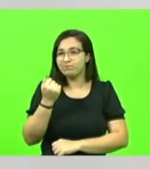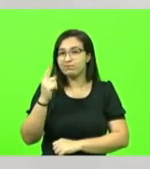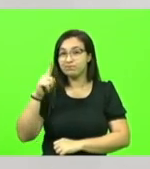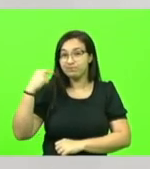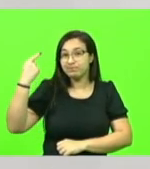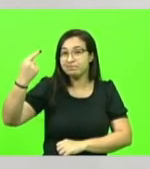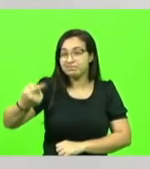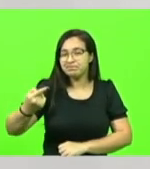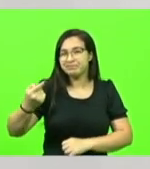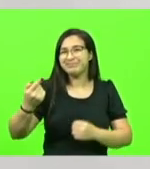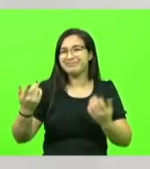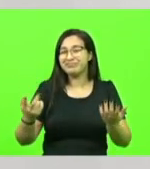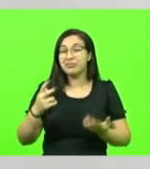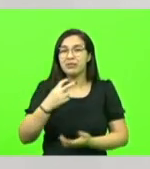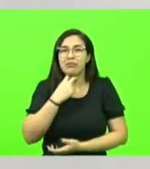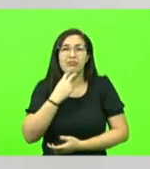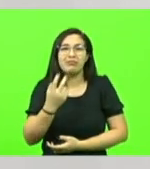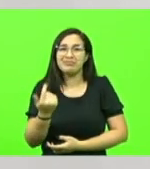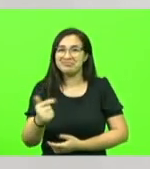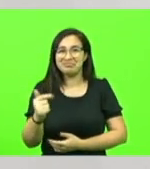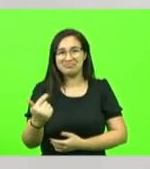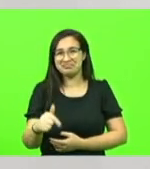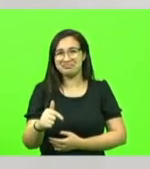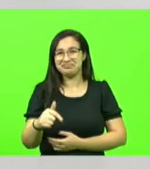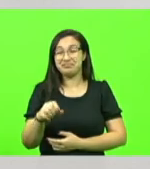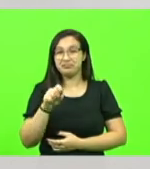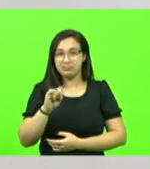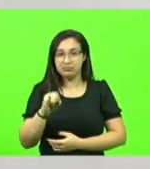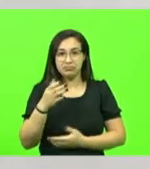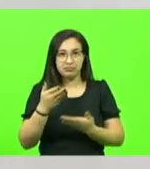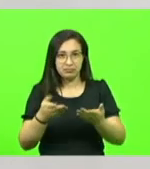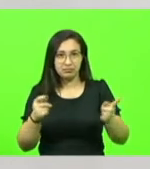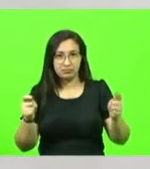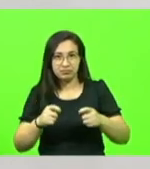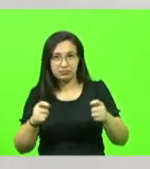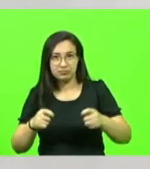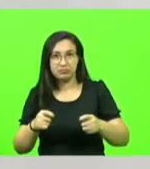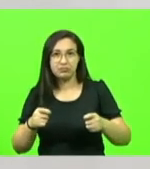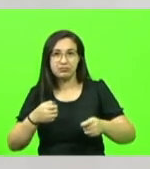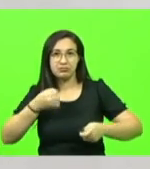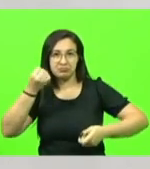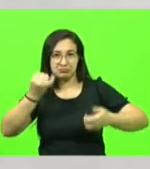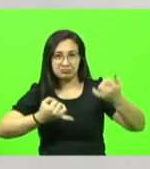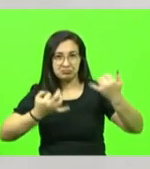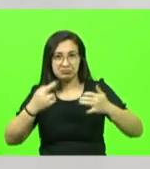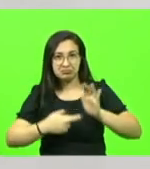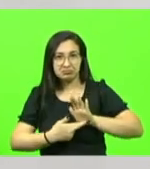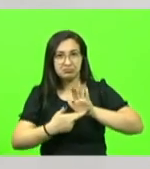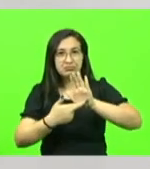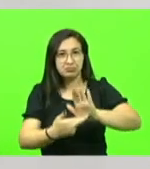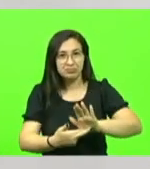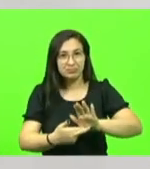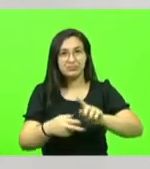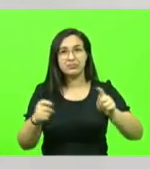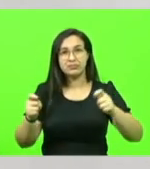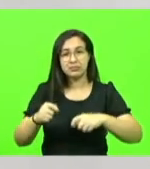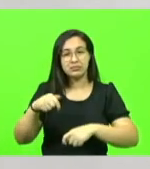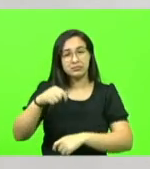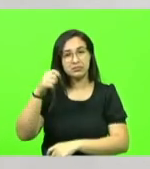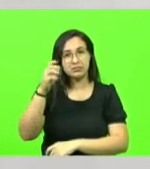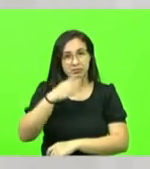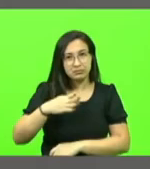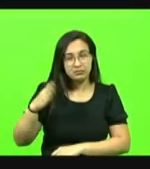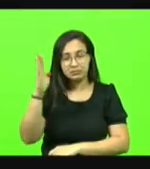porque, se tivessem voz, o Brasil hoje teria como prioridade as nossas reformas. Teríamos como